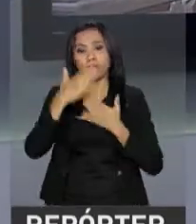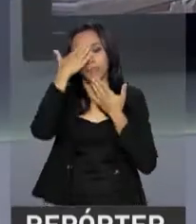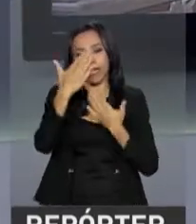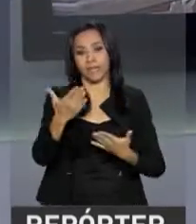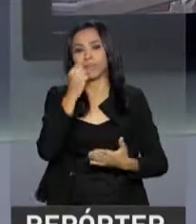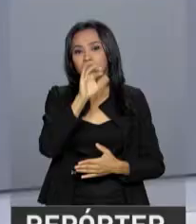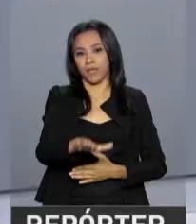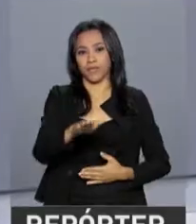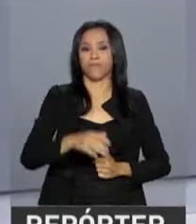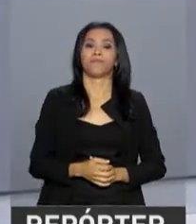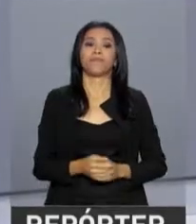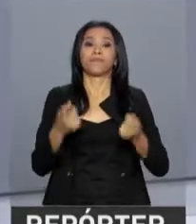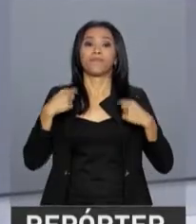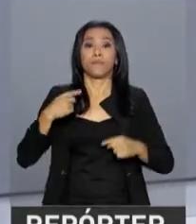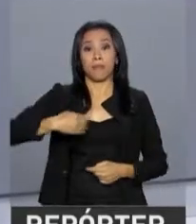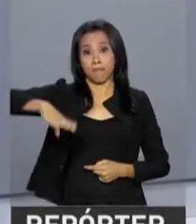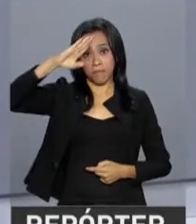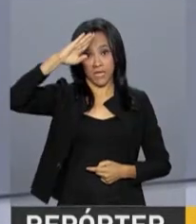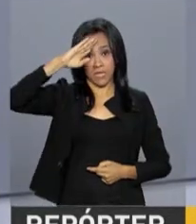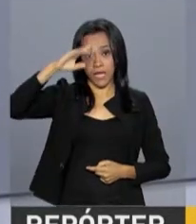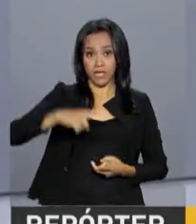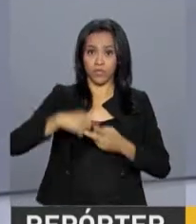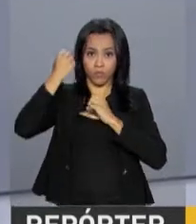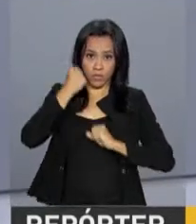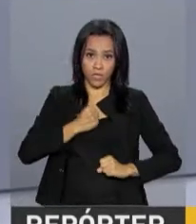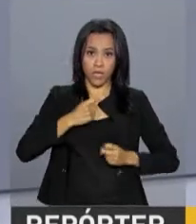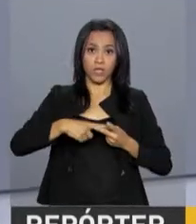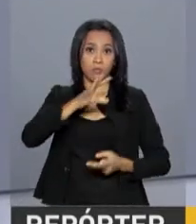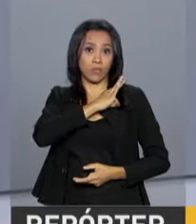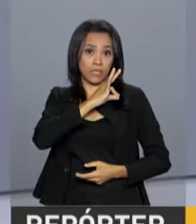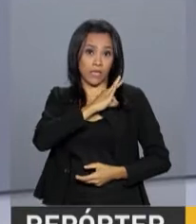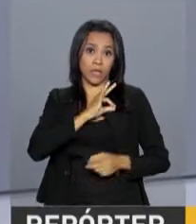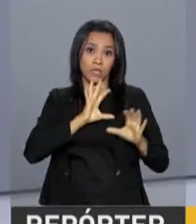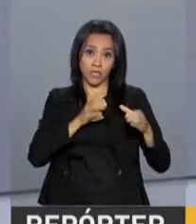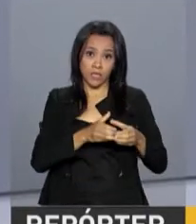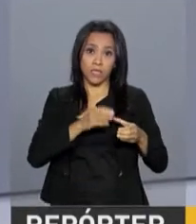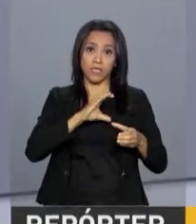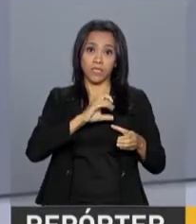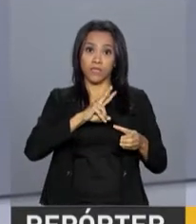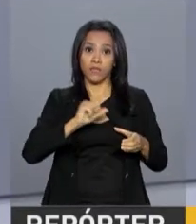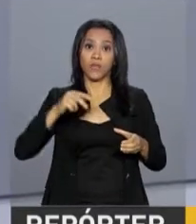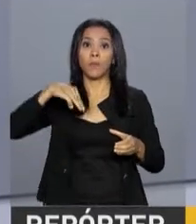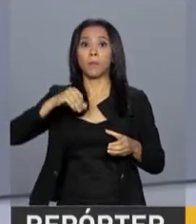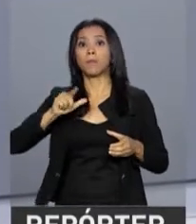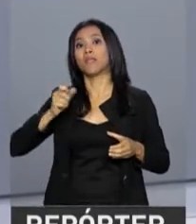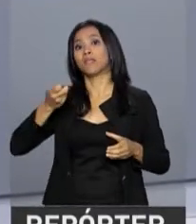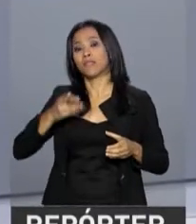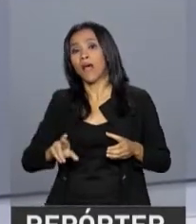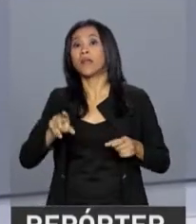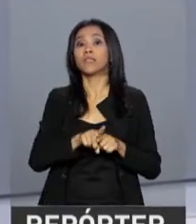boa tarde pra você militares do exército policiais civis e militares além de agentes da polícia rodoviária federal